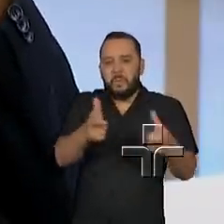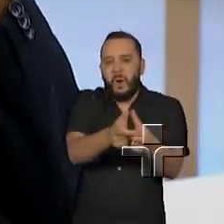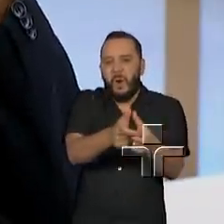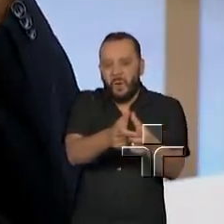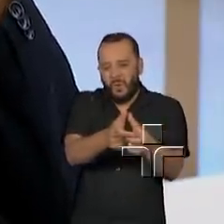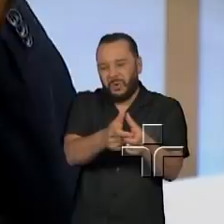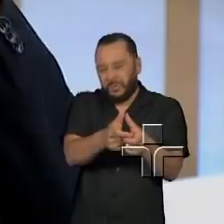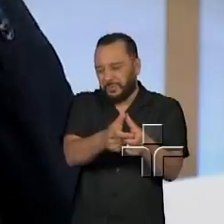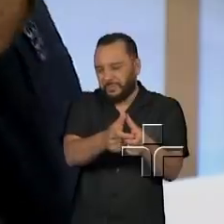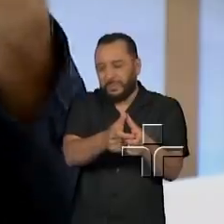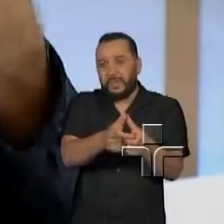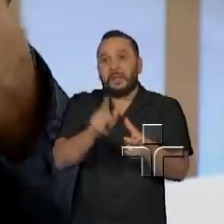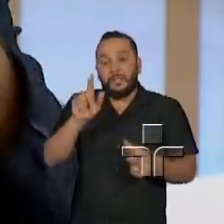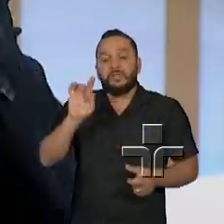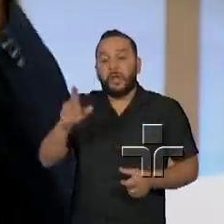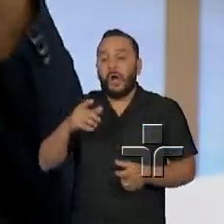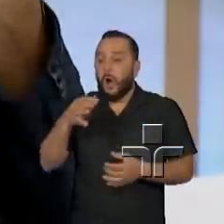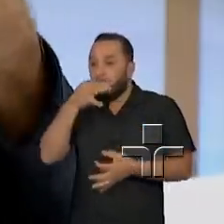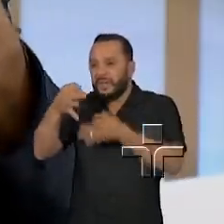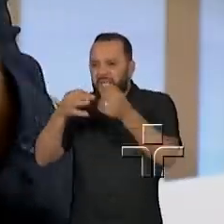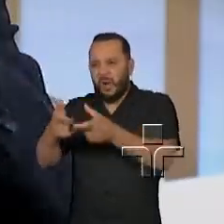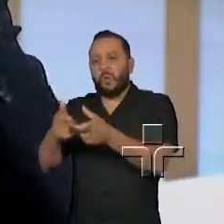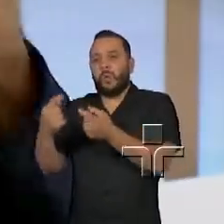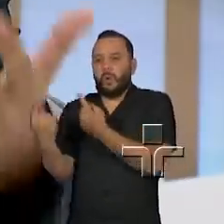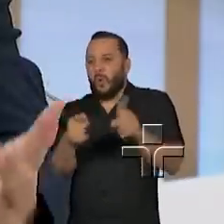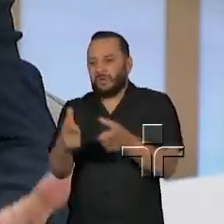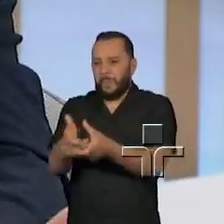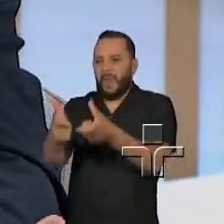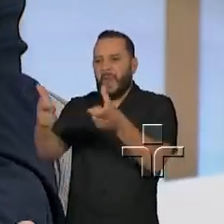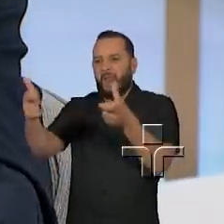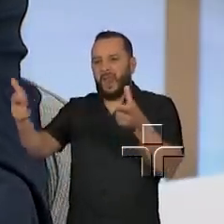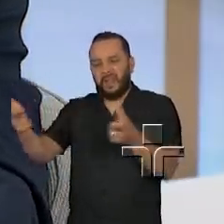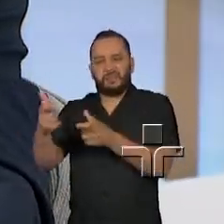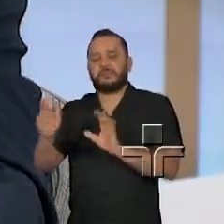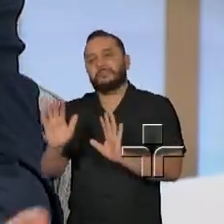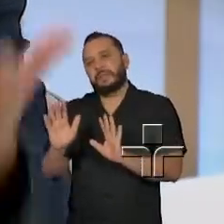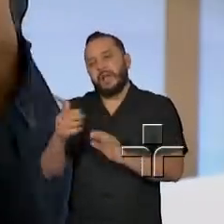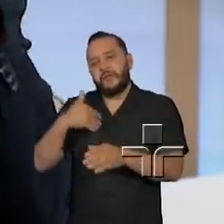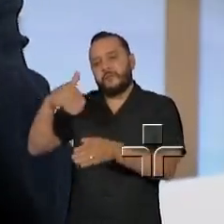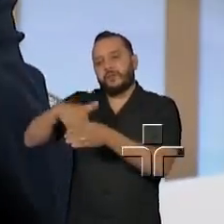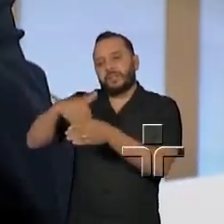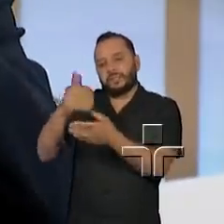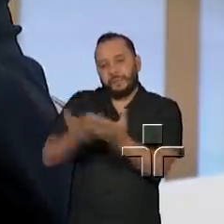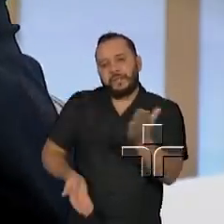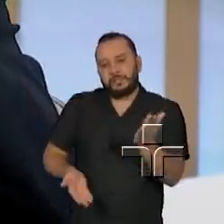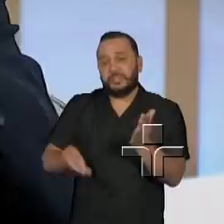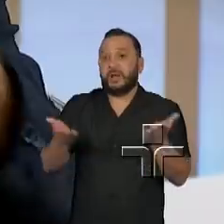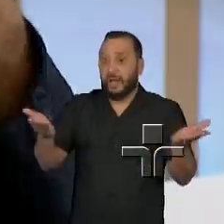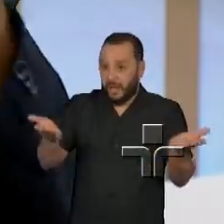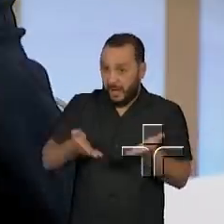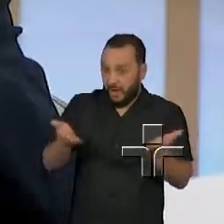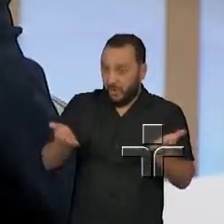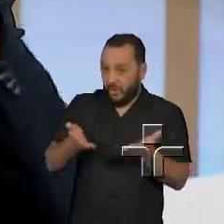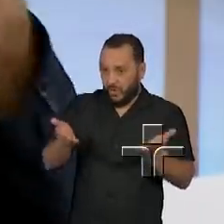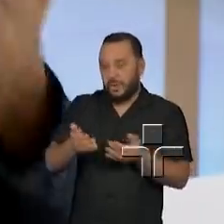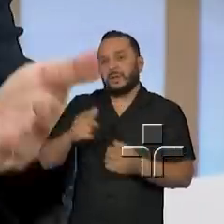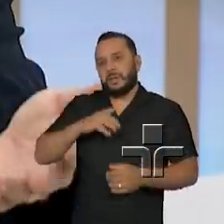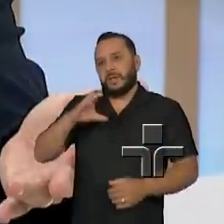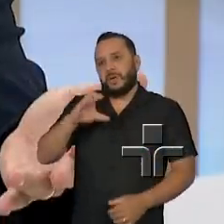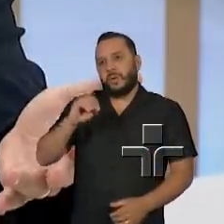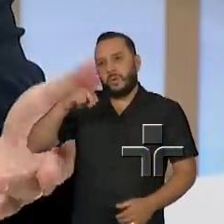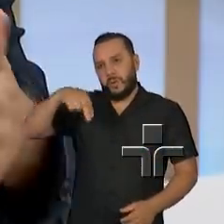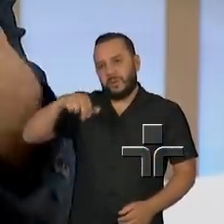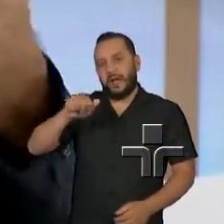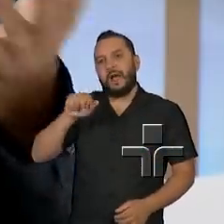apenas a opinião contrária que se manifestava regularmente e perdia todas as votações. O que foi feito agora, esse expurgo, não só no CONAD, também